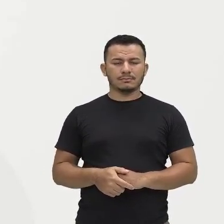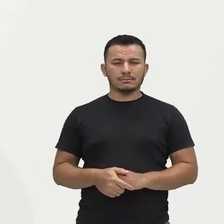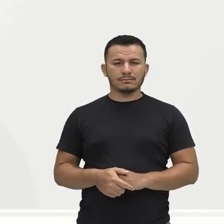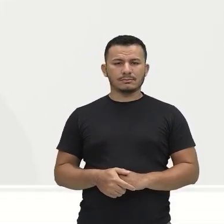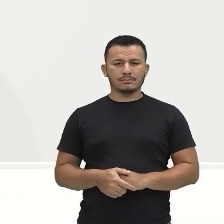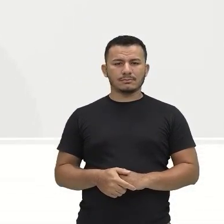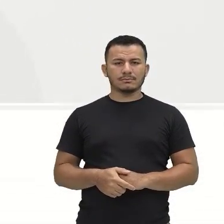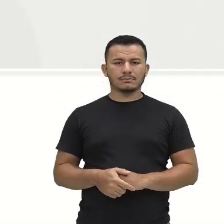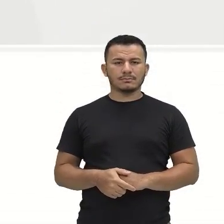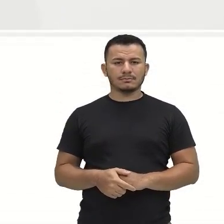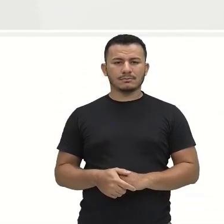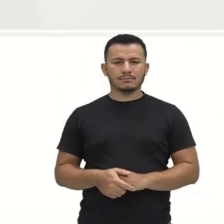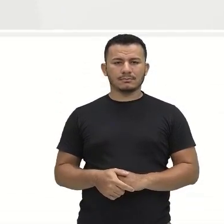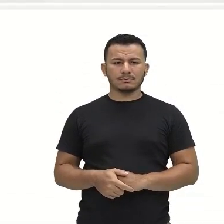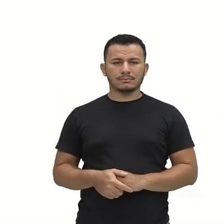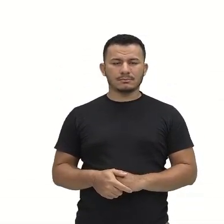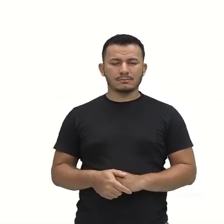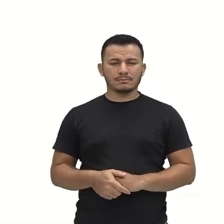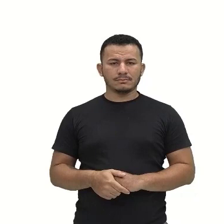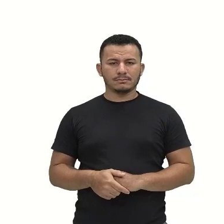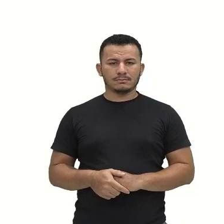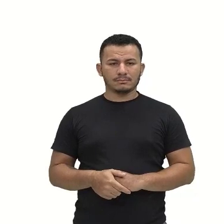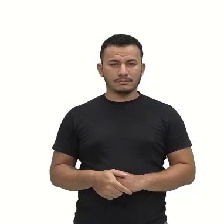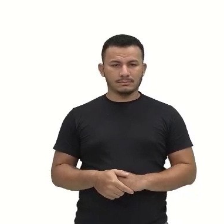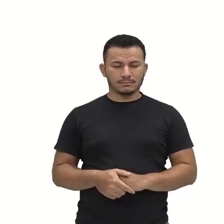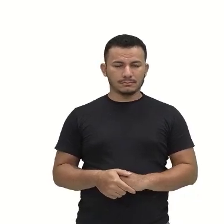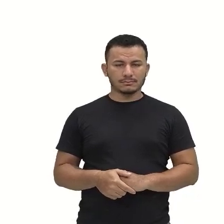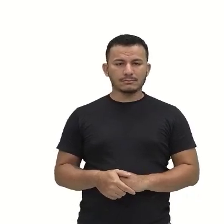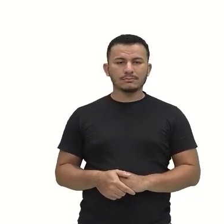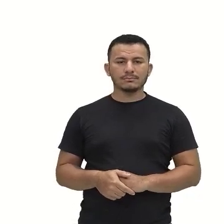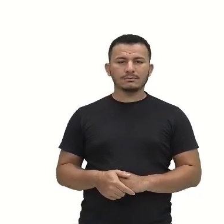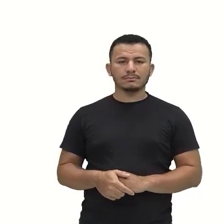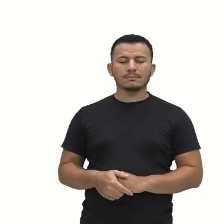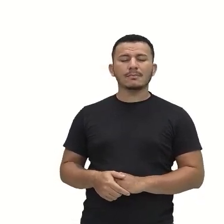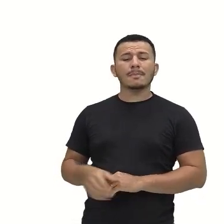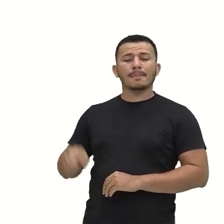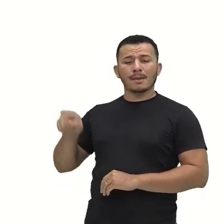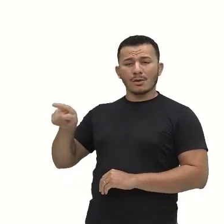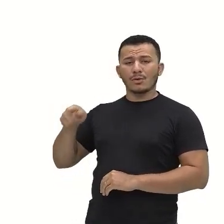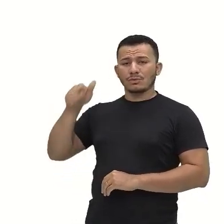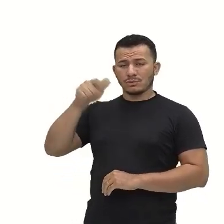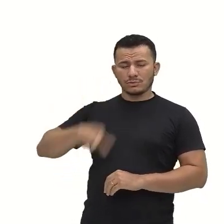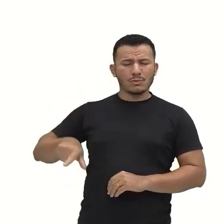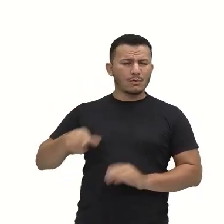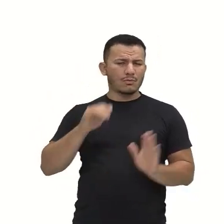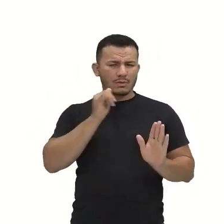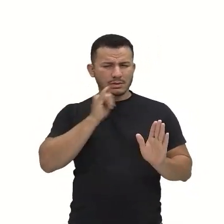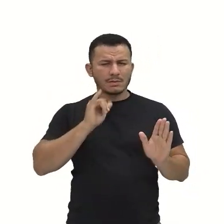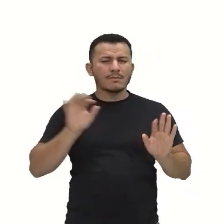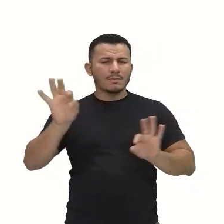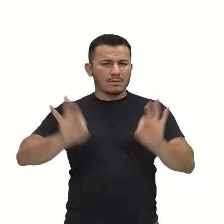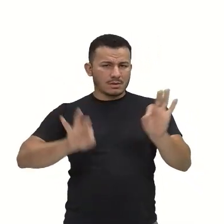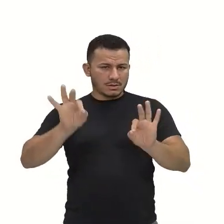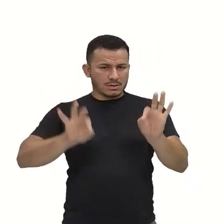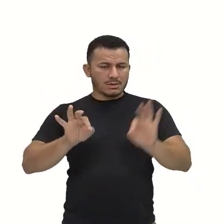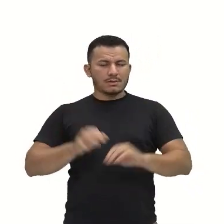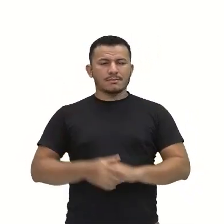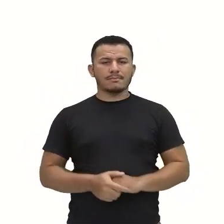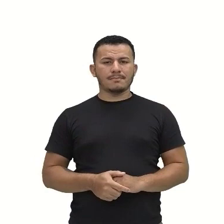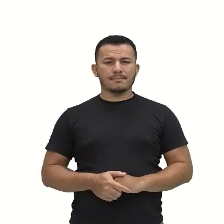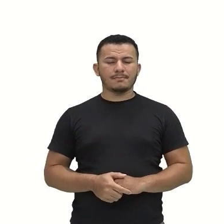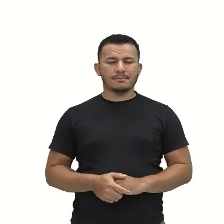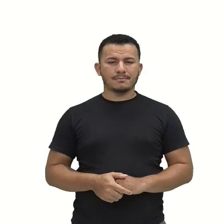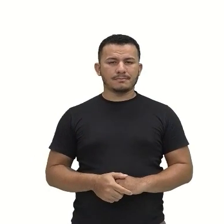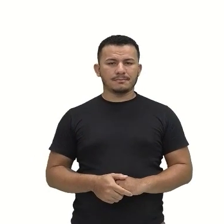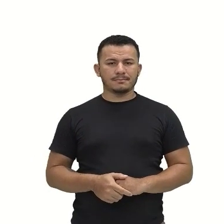vou exatamente colocar aqui mais exemplos de algumas situações, tá? Beleza.